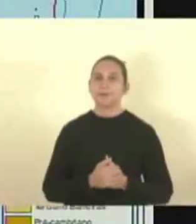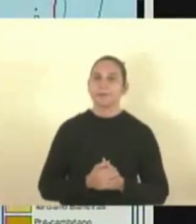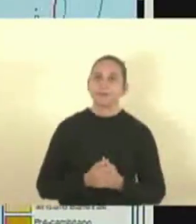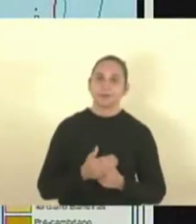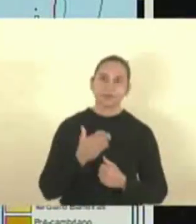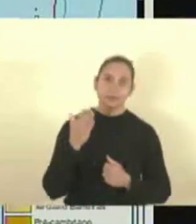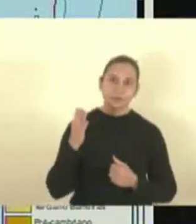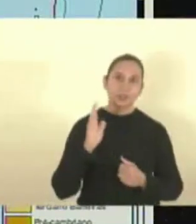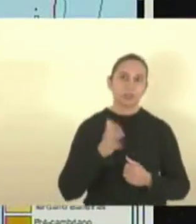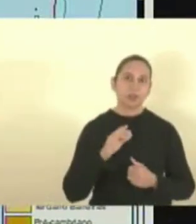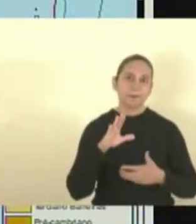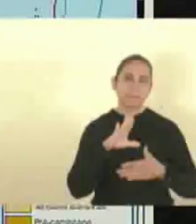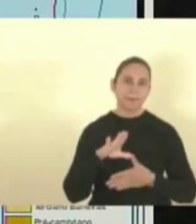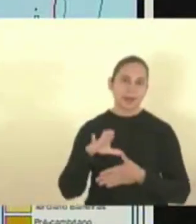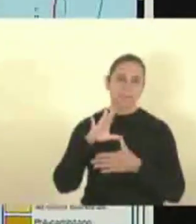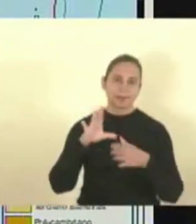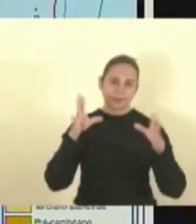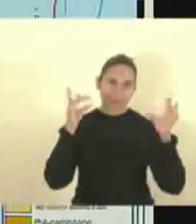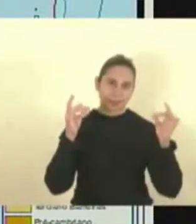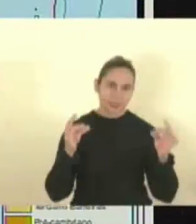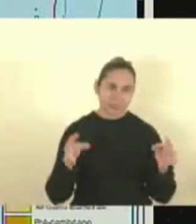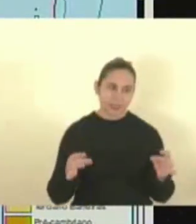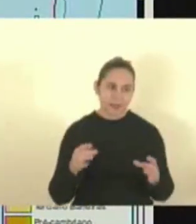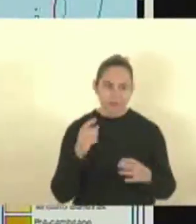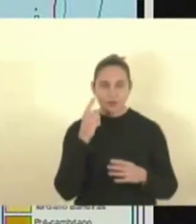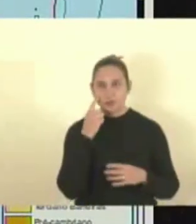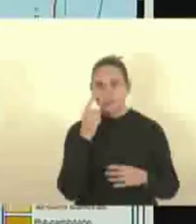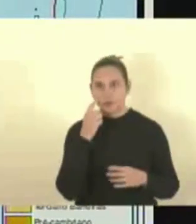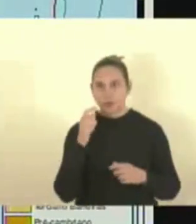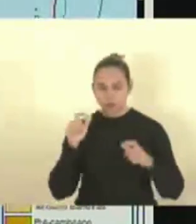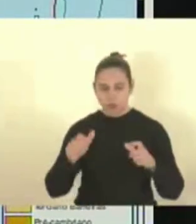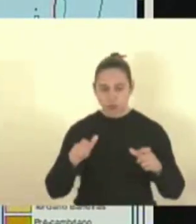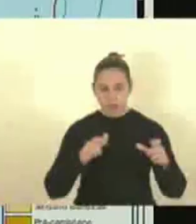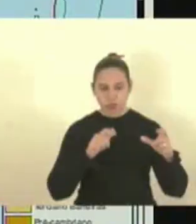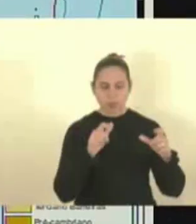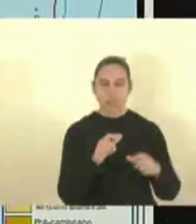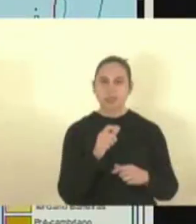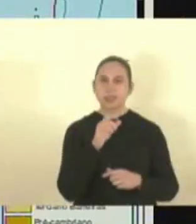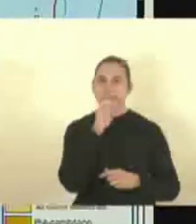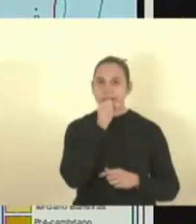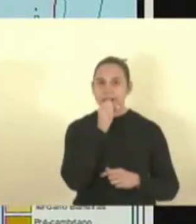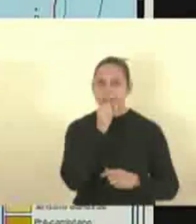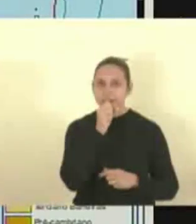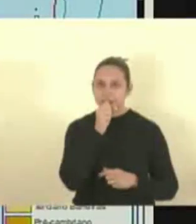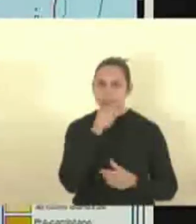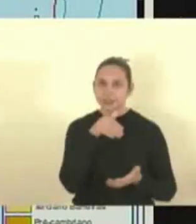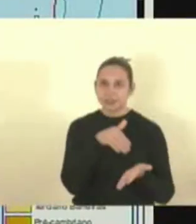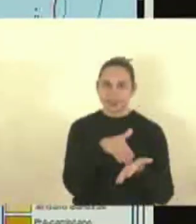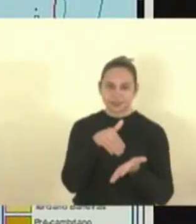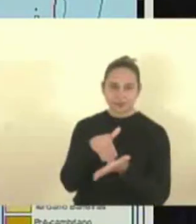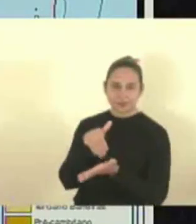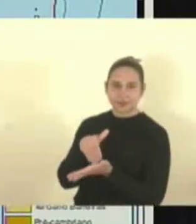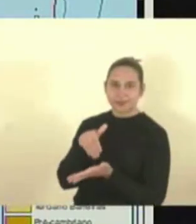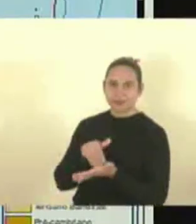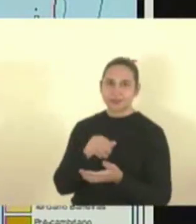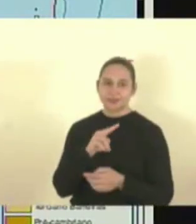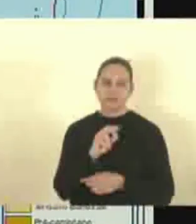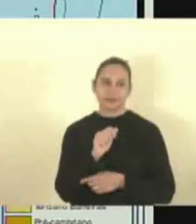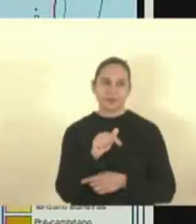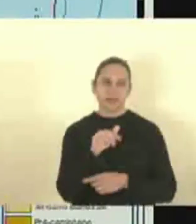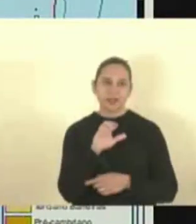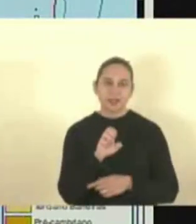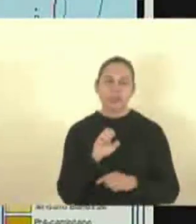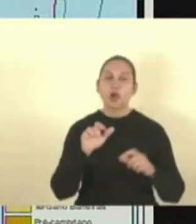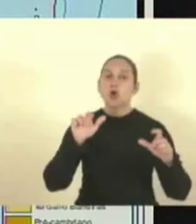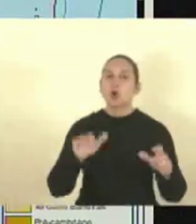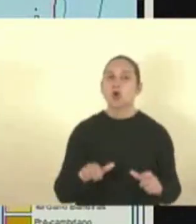já com o mapa mais detalhado, a gente vê os tabuleiros costeiros em laranja, formando ali a delimitação dos vales, para onde a água vai